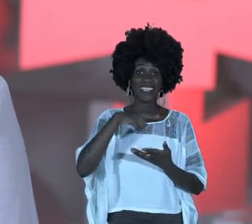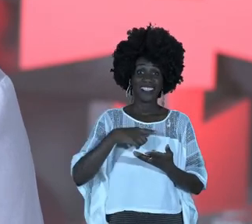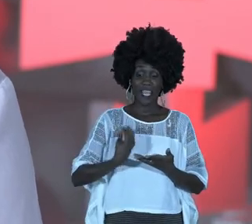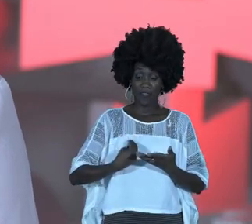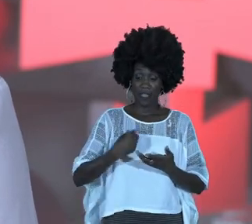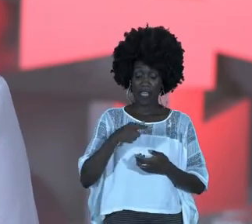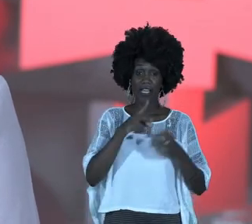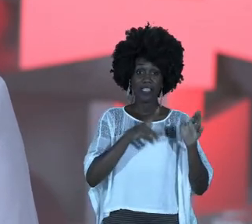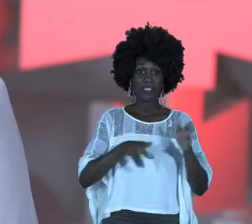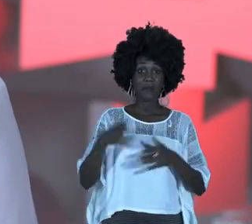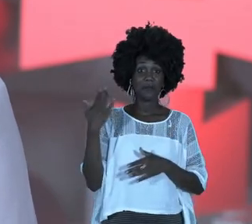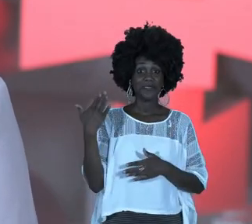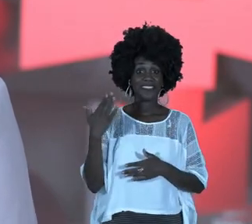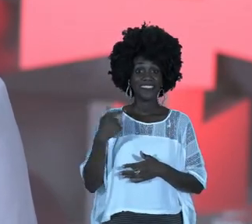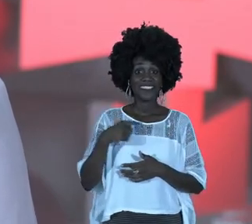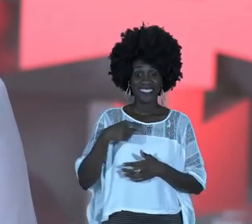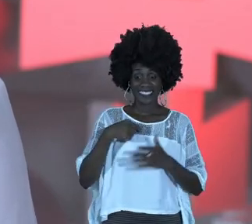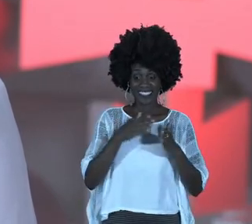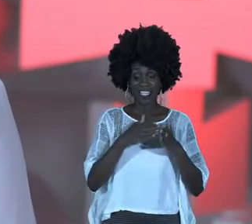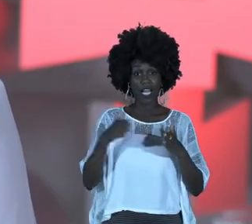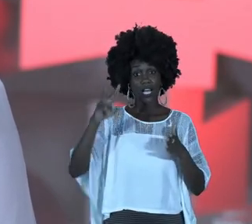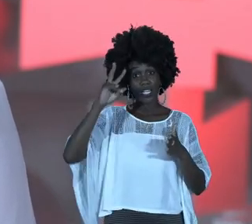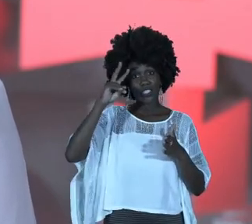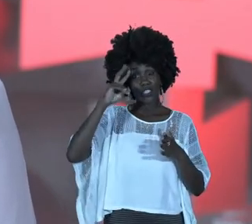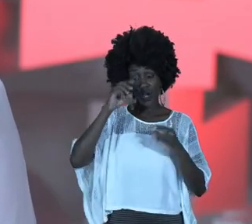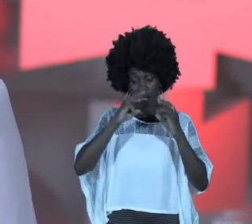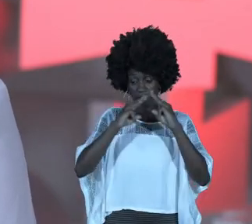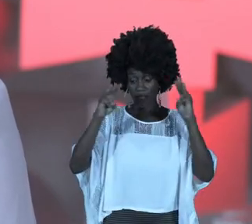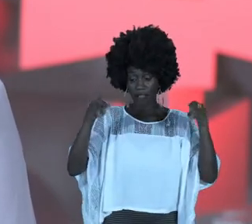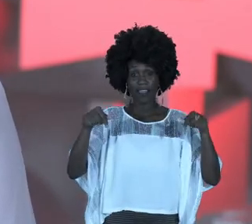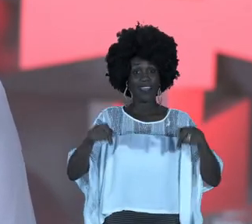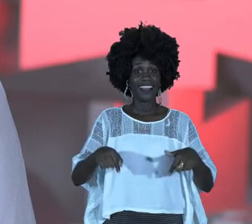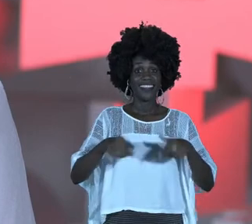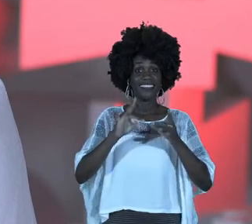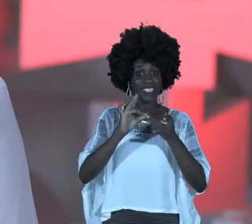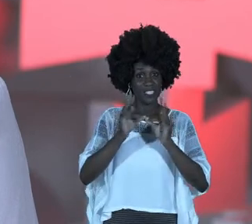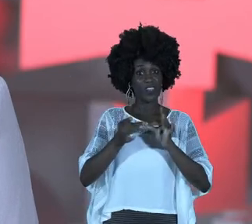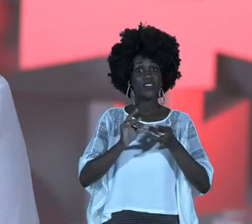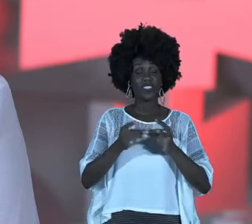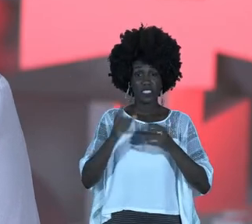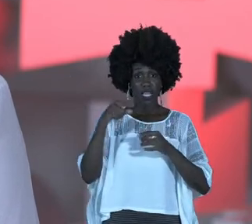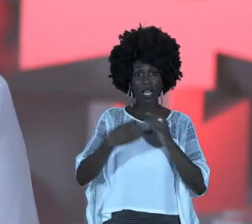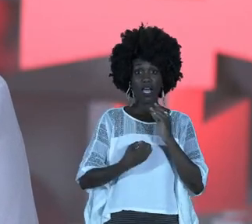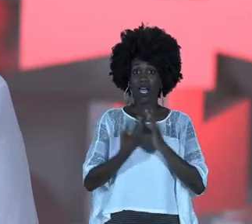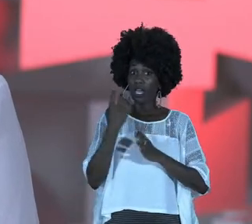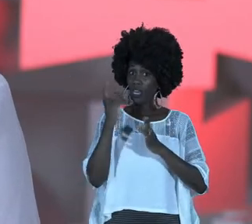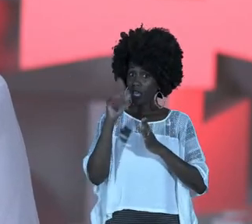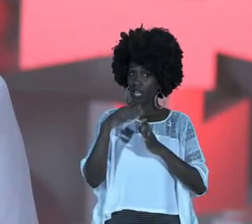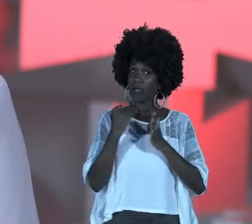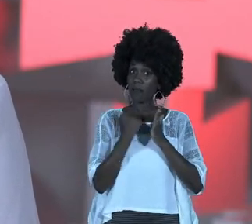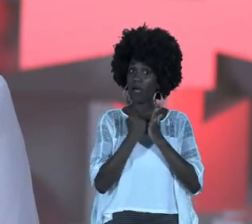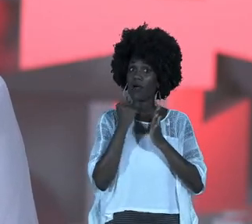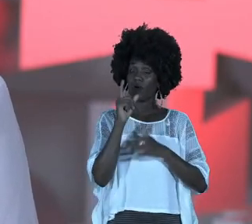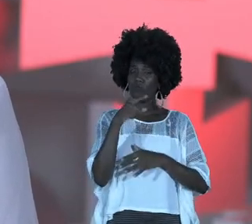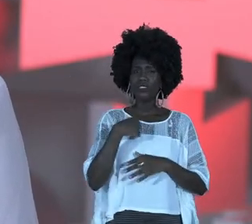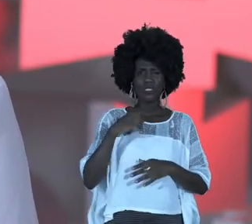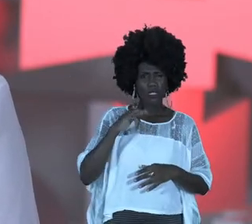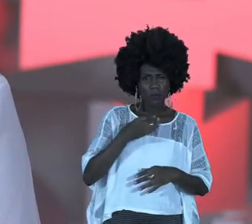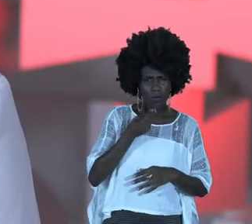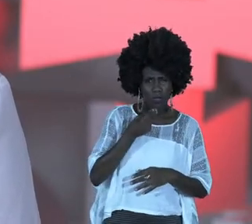passada. Juarez faz parte da história aqui desse museu, dessas oficinas. Eu não sei se vocês tiveram a